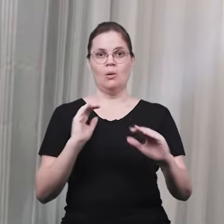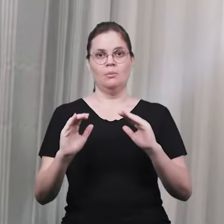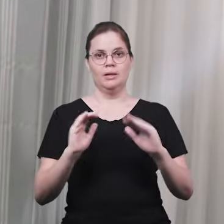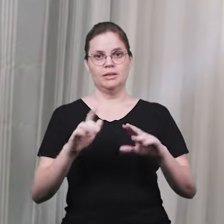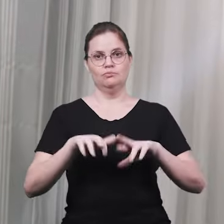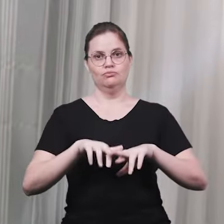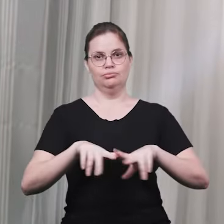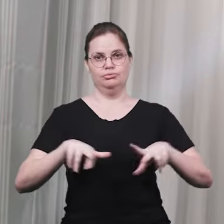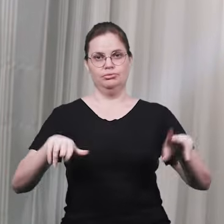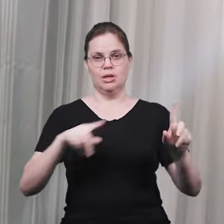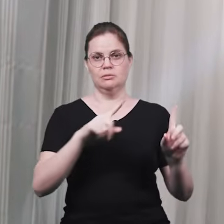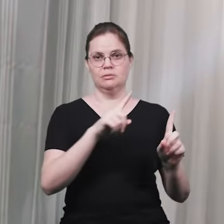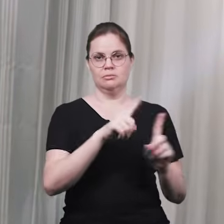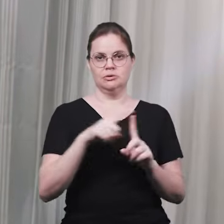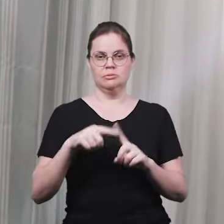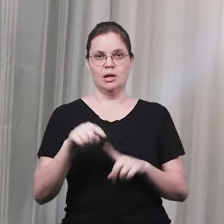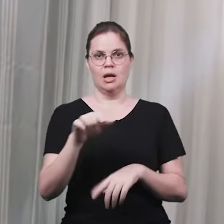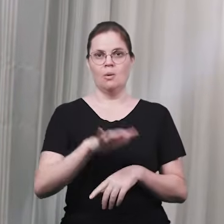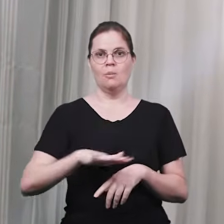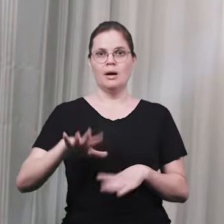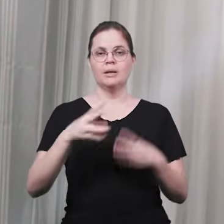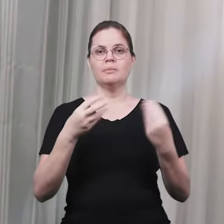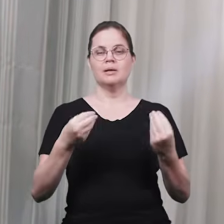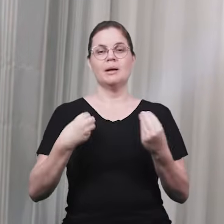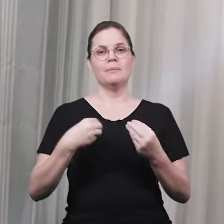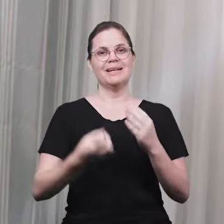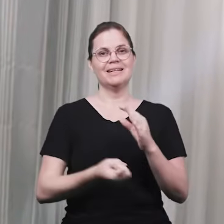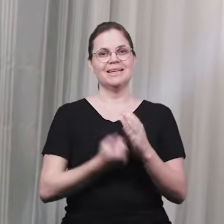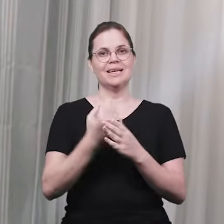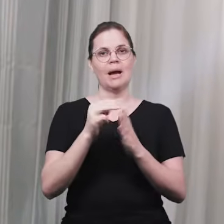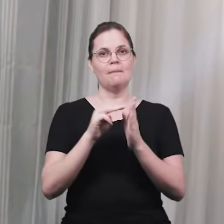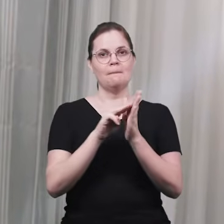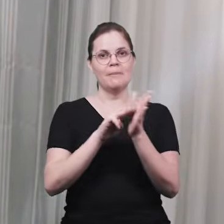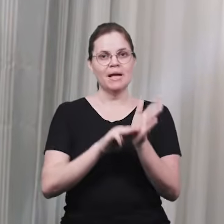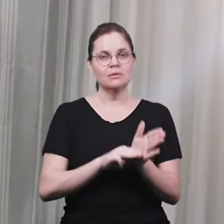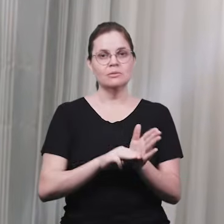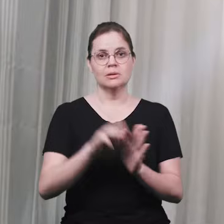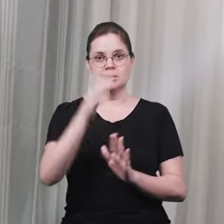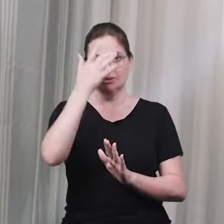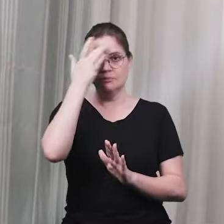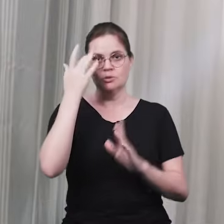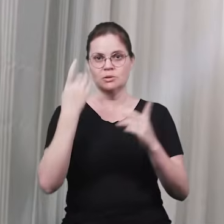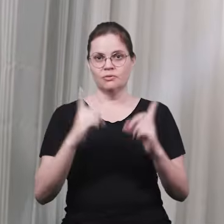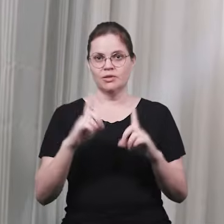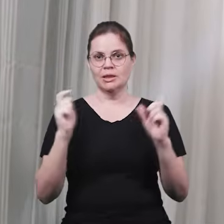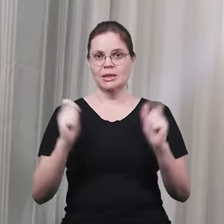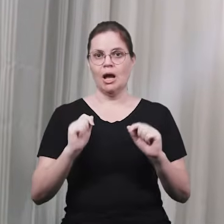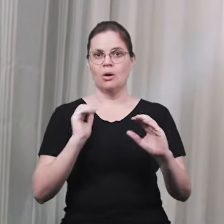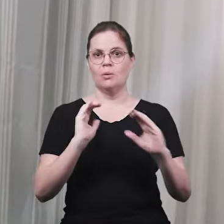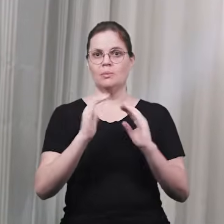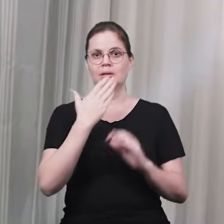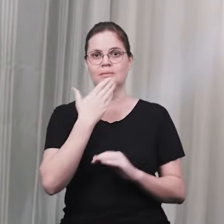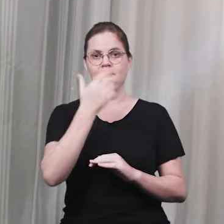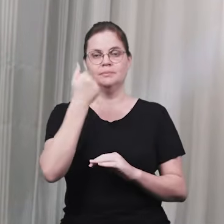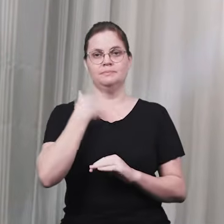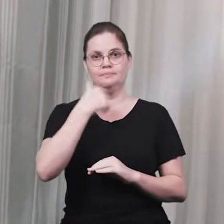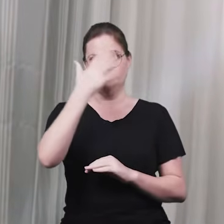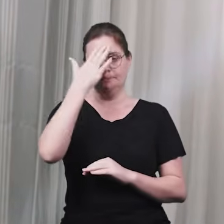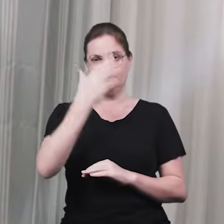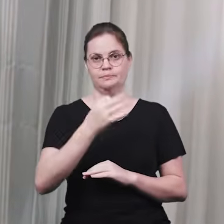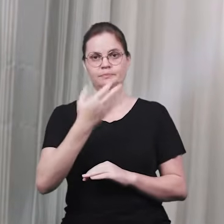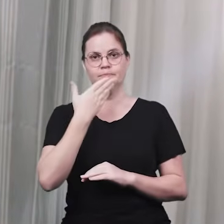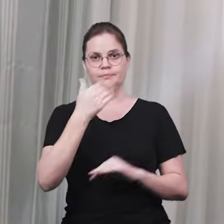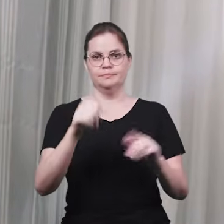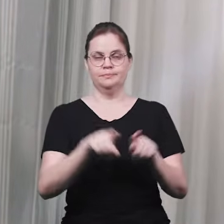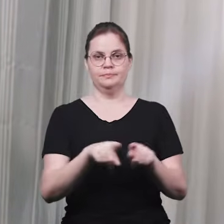de estudos e técnicas que permitem criar métodos para que pessoas com deficiência possam se comunicar melhor e possam compreender melhor a